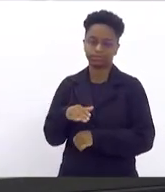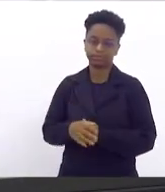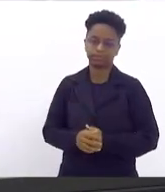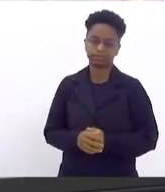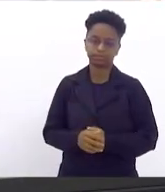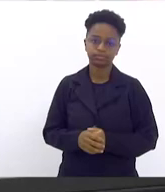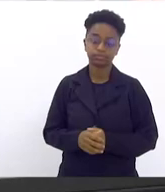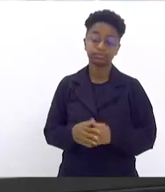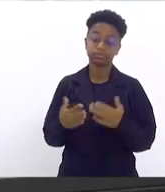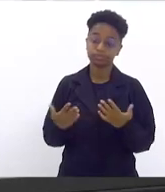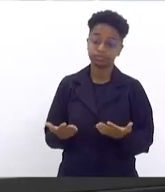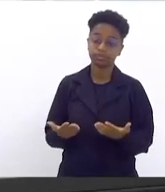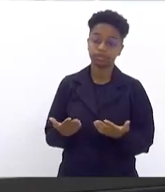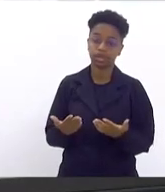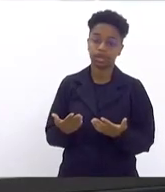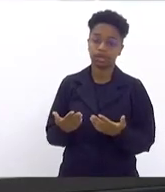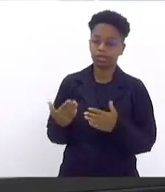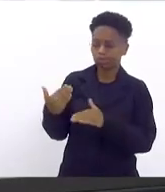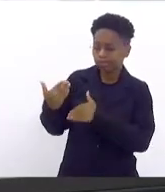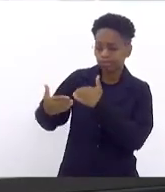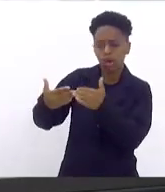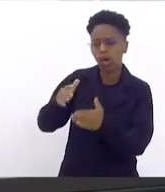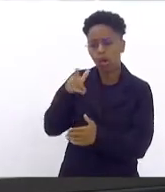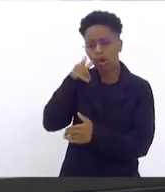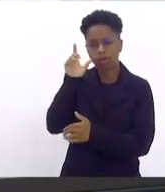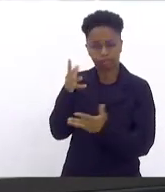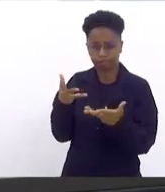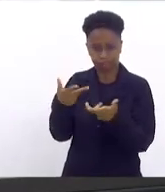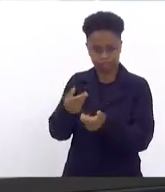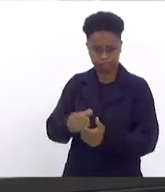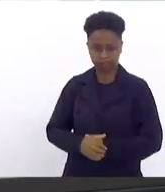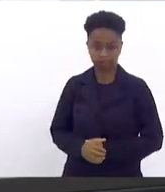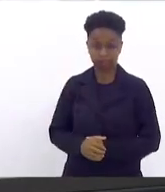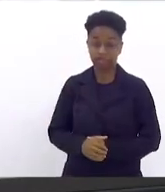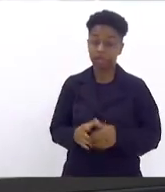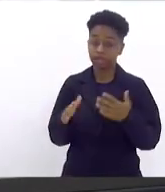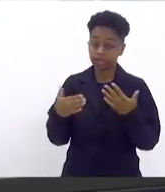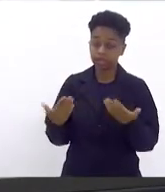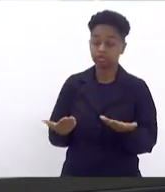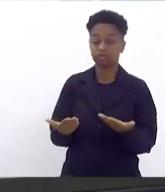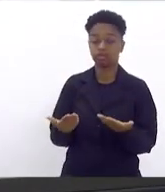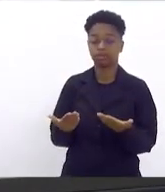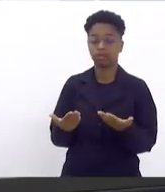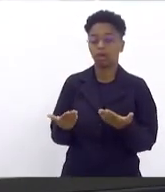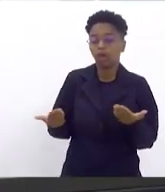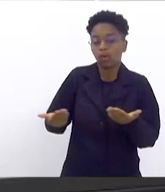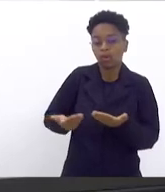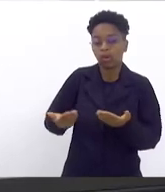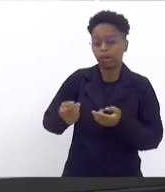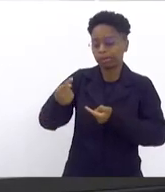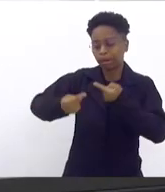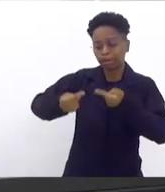foi extremamente produtivo o dia de ontem. E esta proposição,